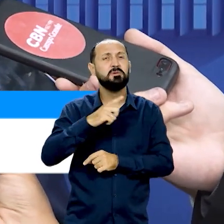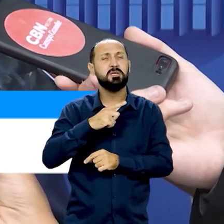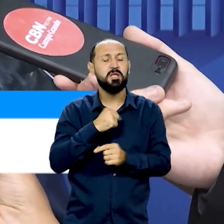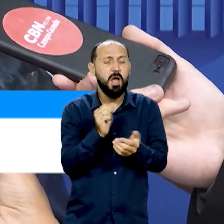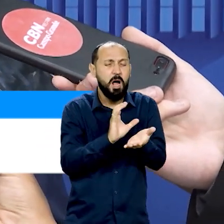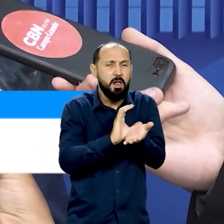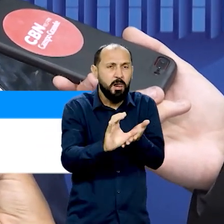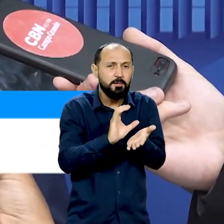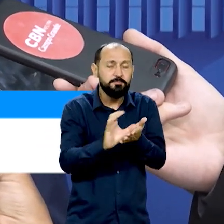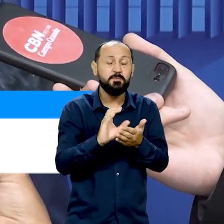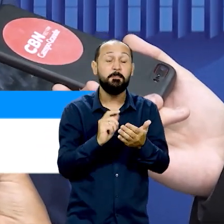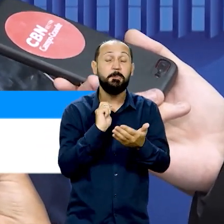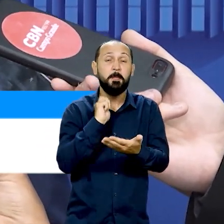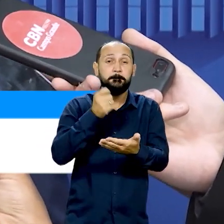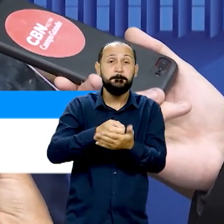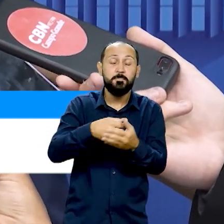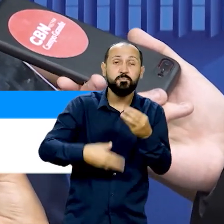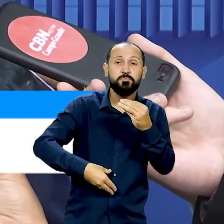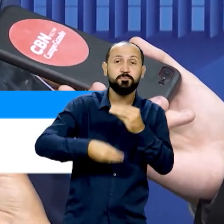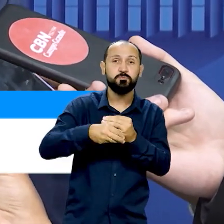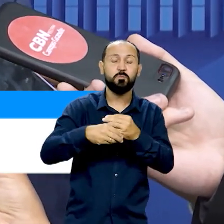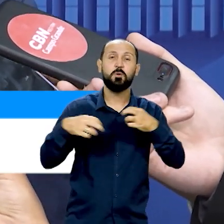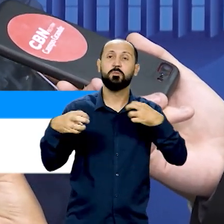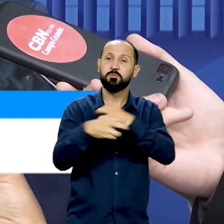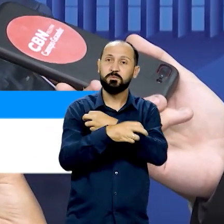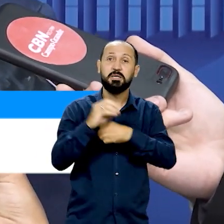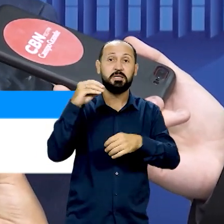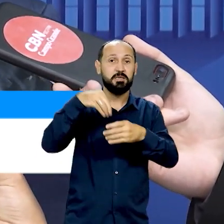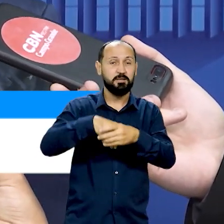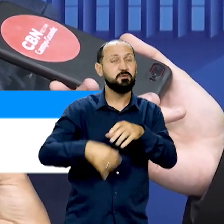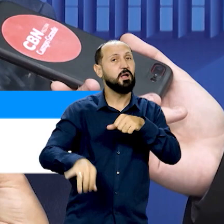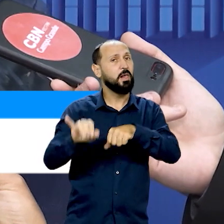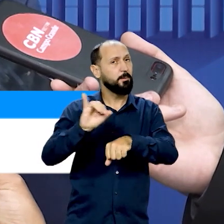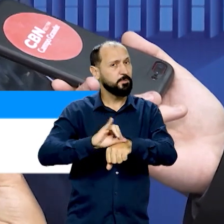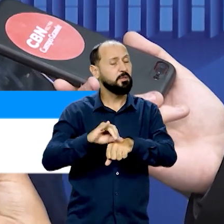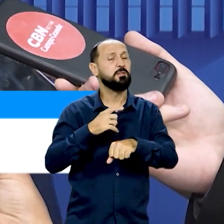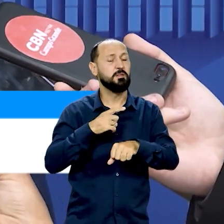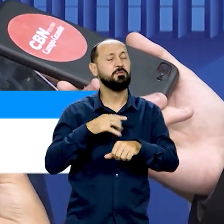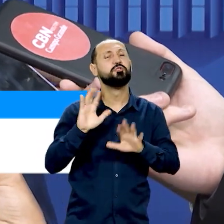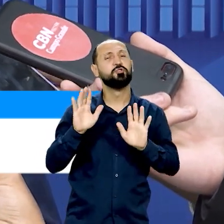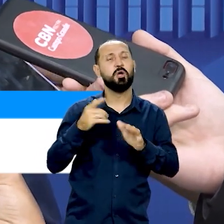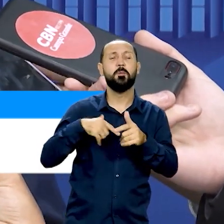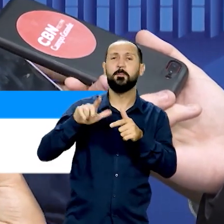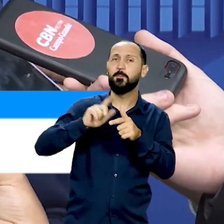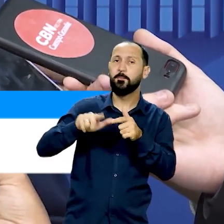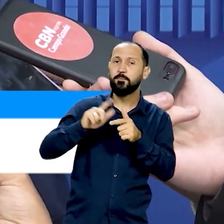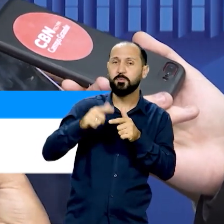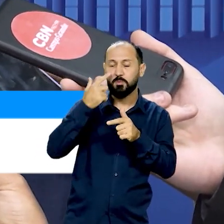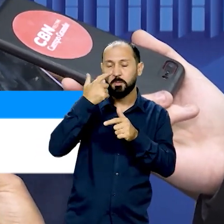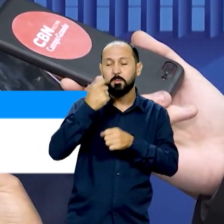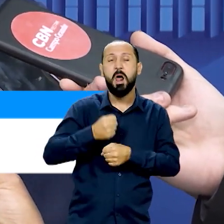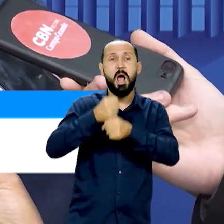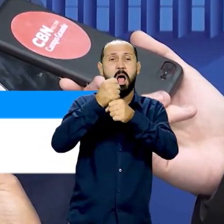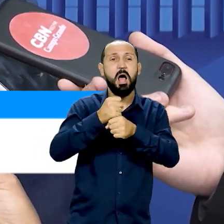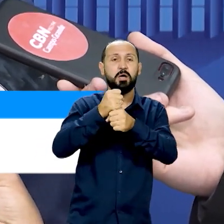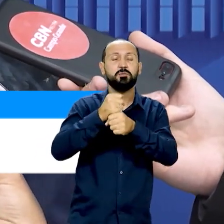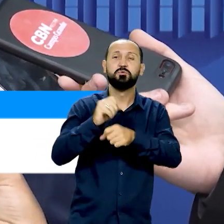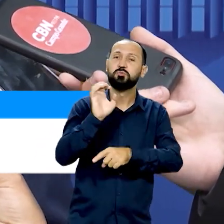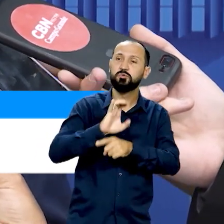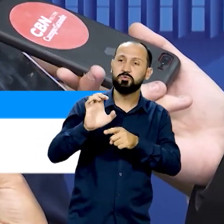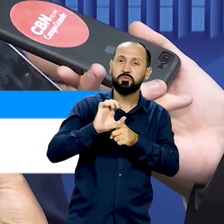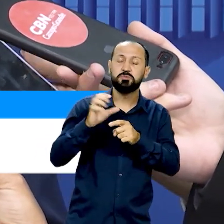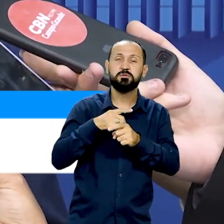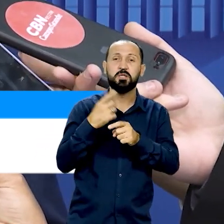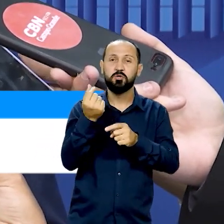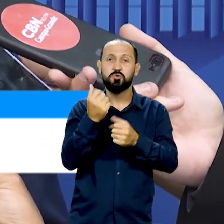Sul é um estado que tem investido, está subsidiando o transporte público na capital. Nós tivemos um problema até de greve e o